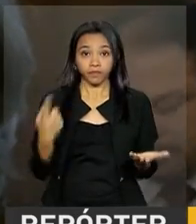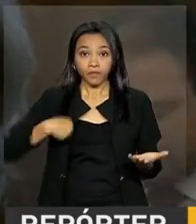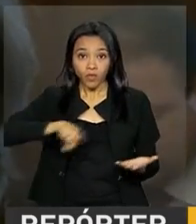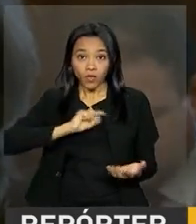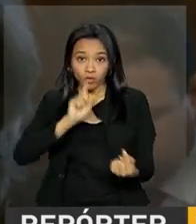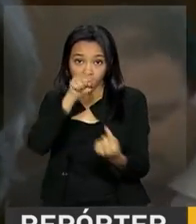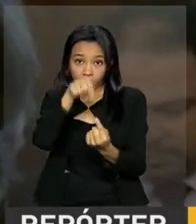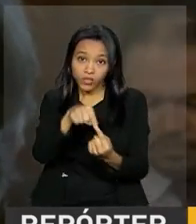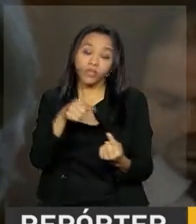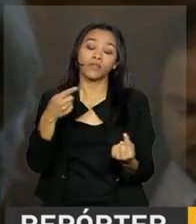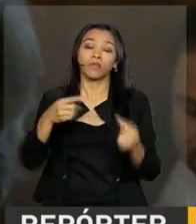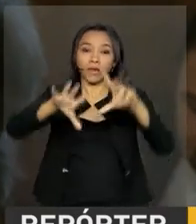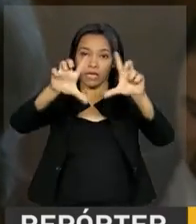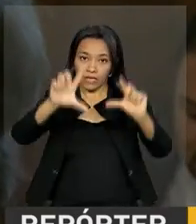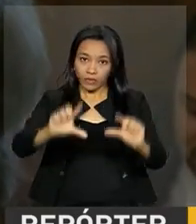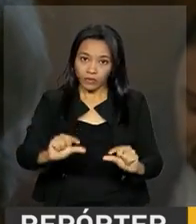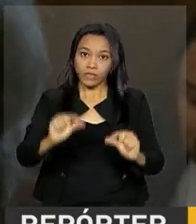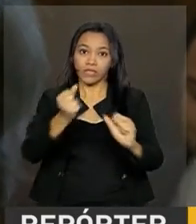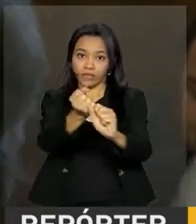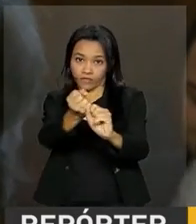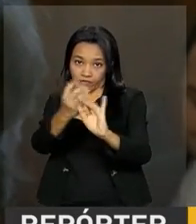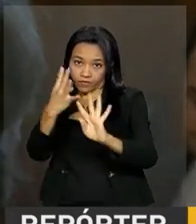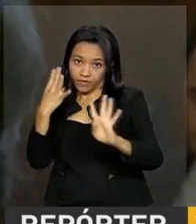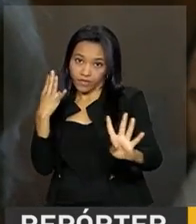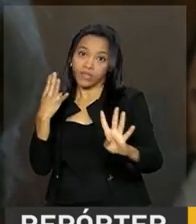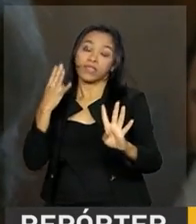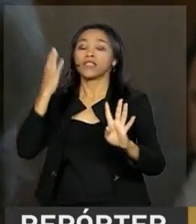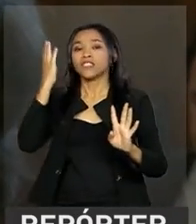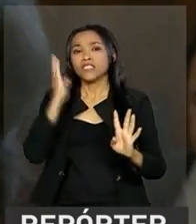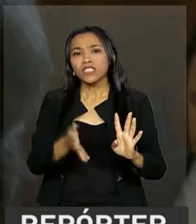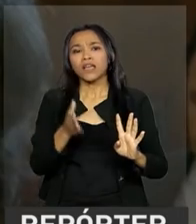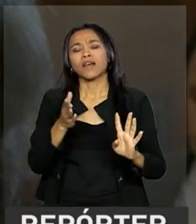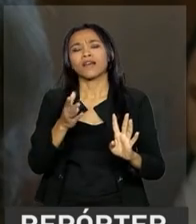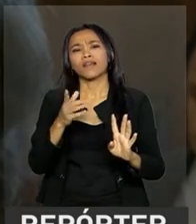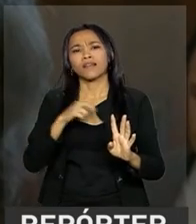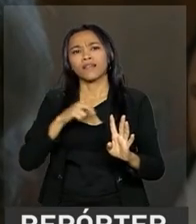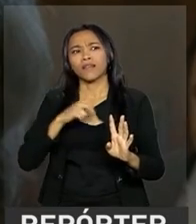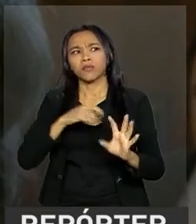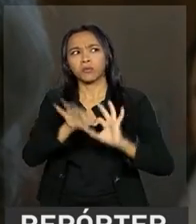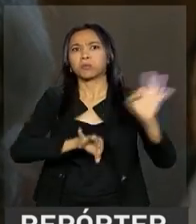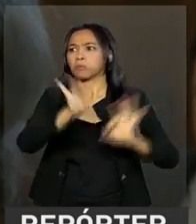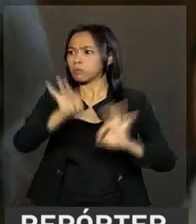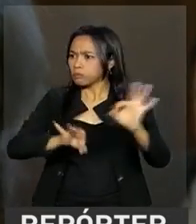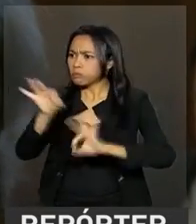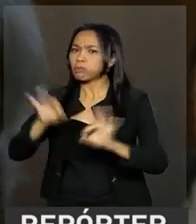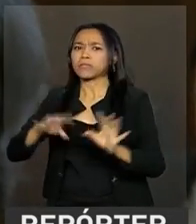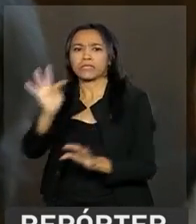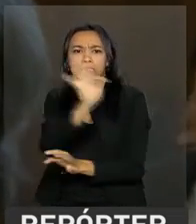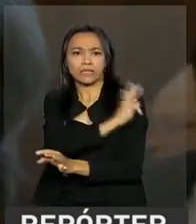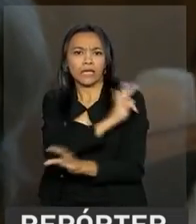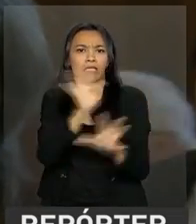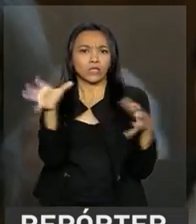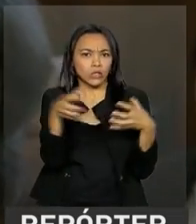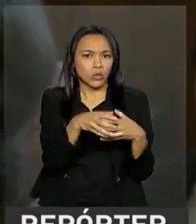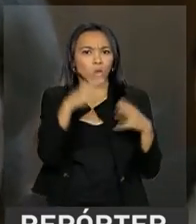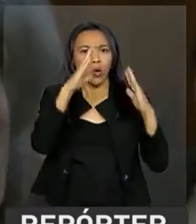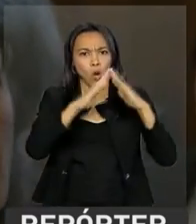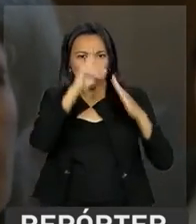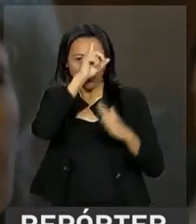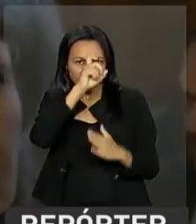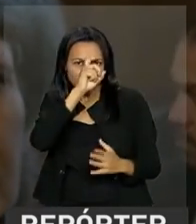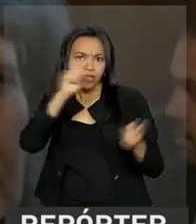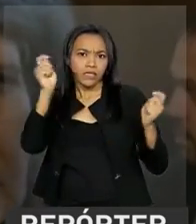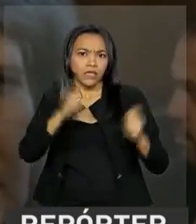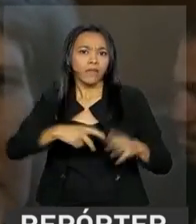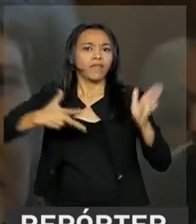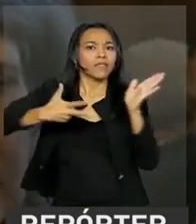para reduzir as filas já que temos uma excelente infraestrutura técnica de hospitais especializados o